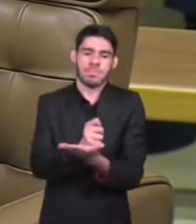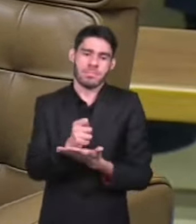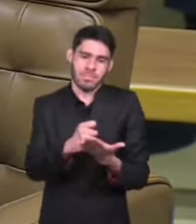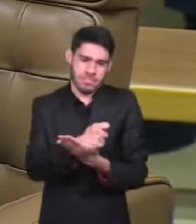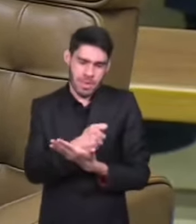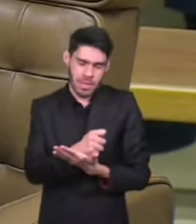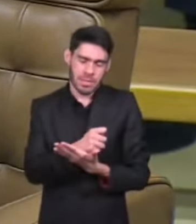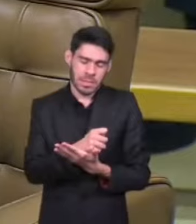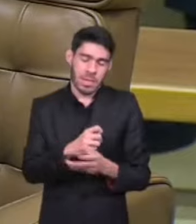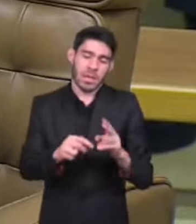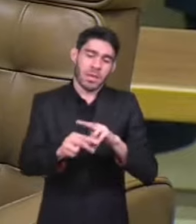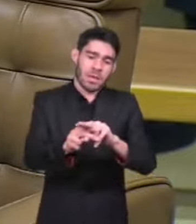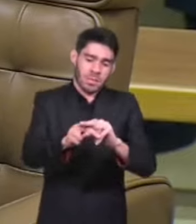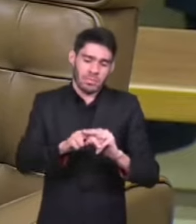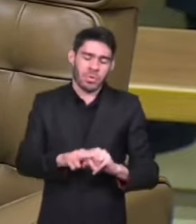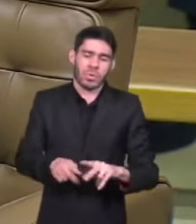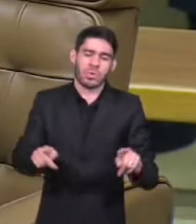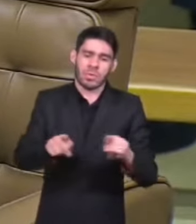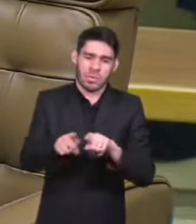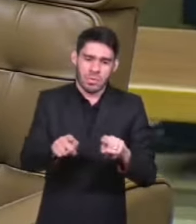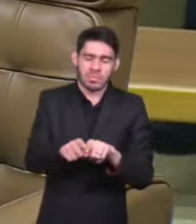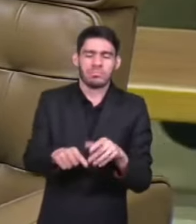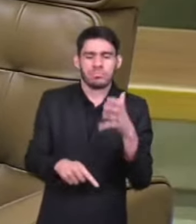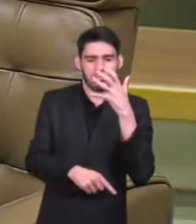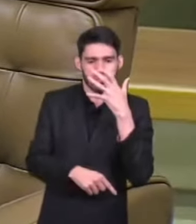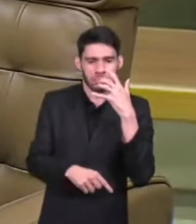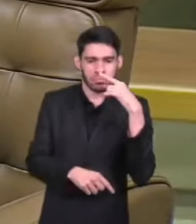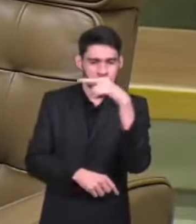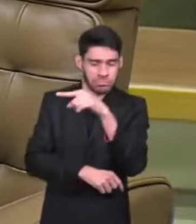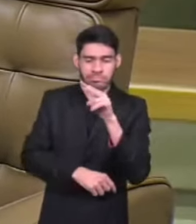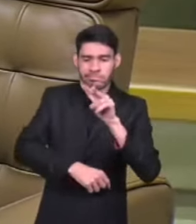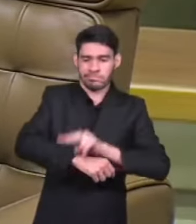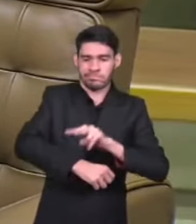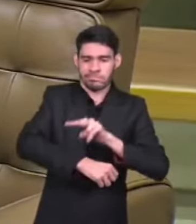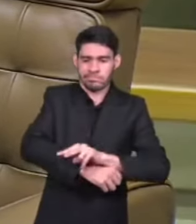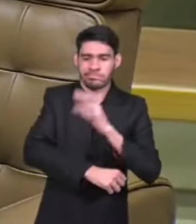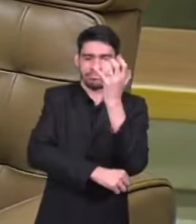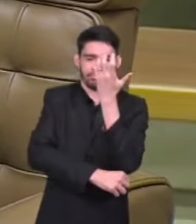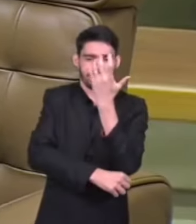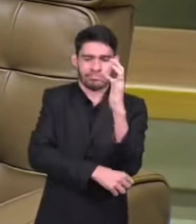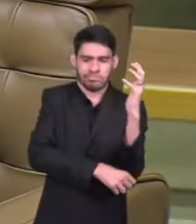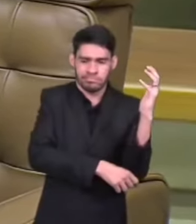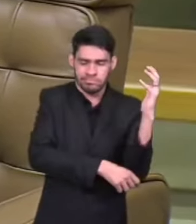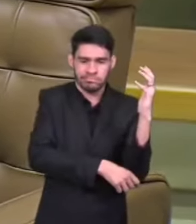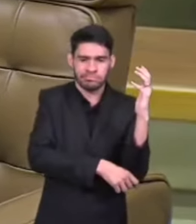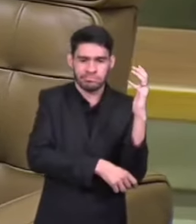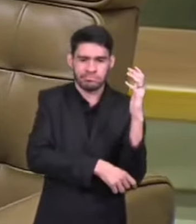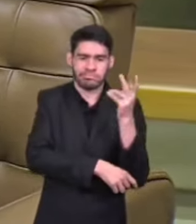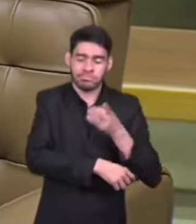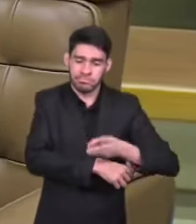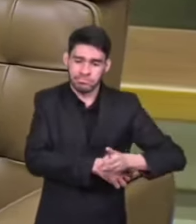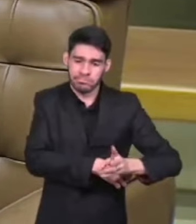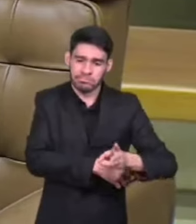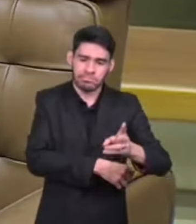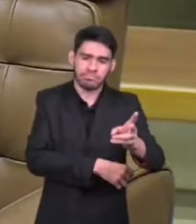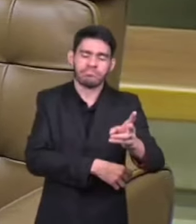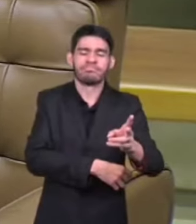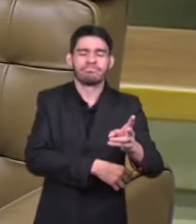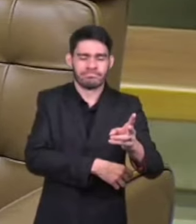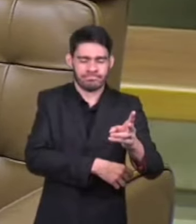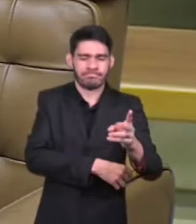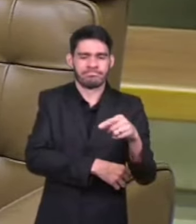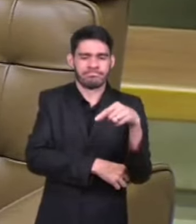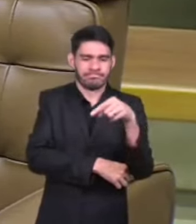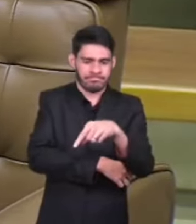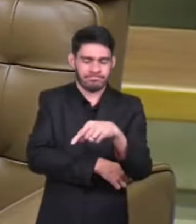também essa ressalva e reserva mental em relação à continuidade desse estado